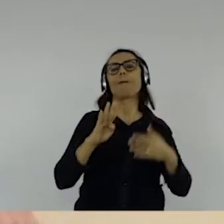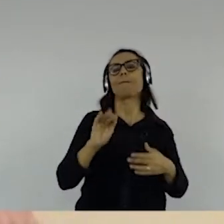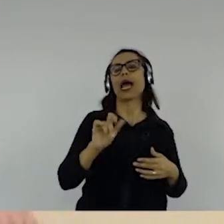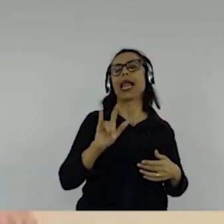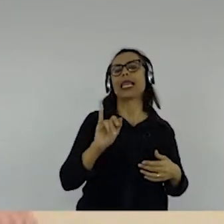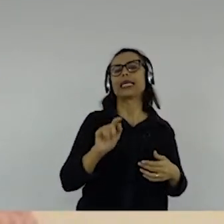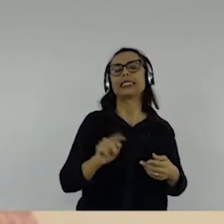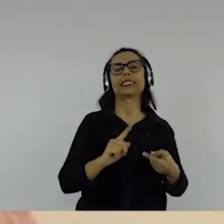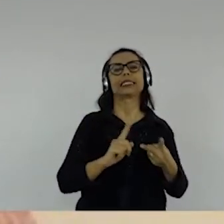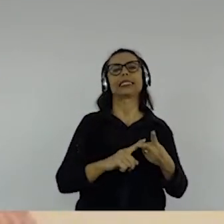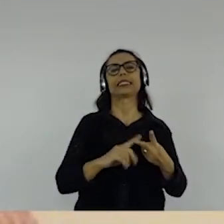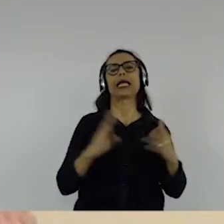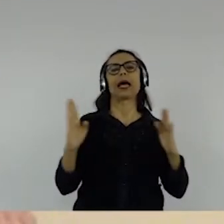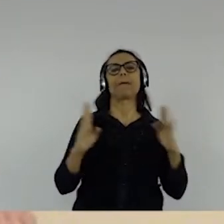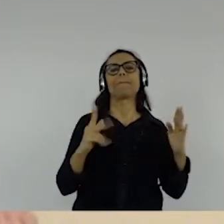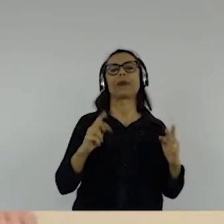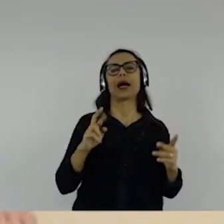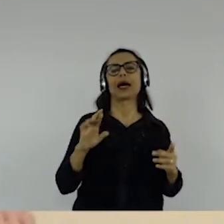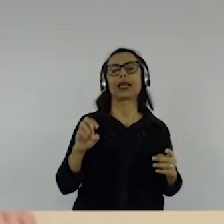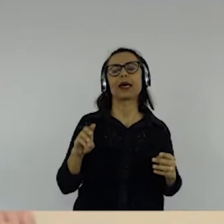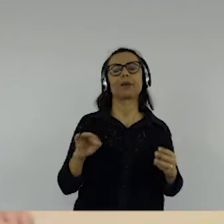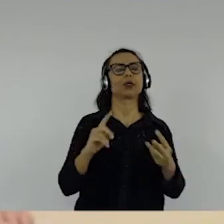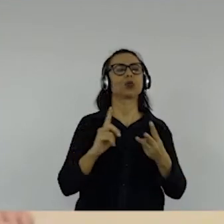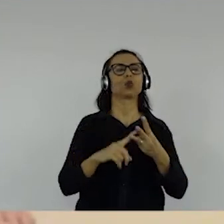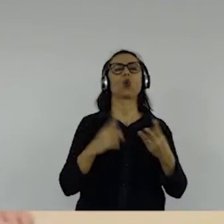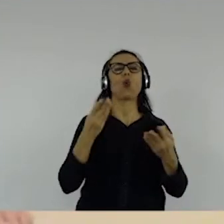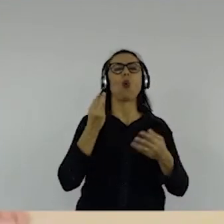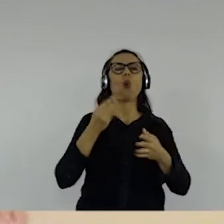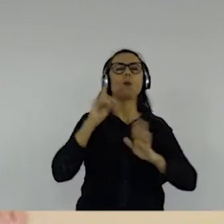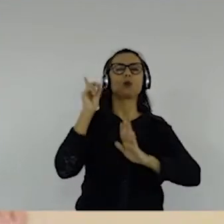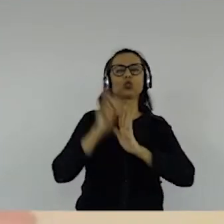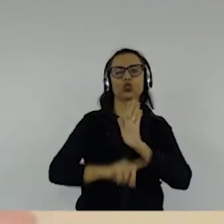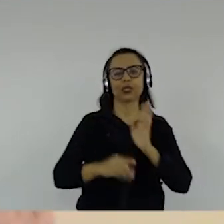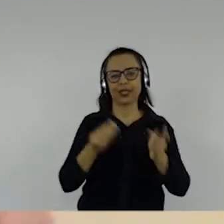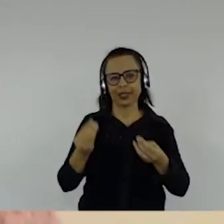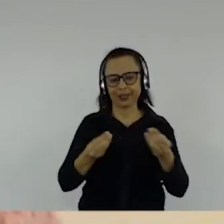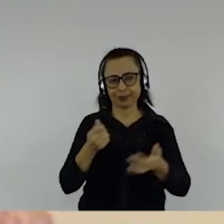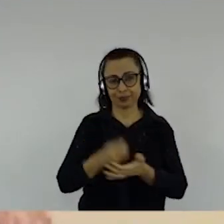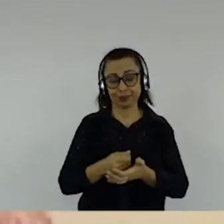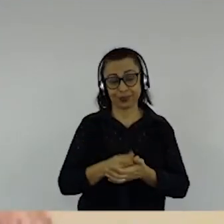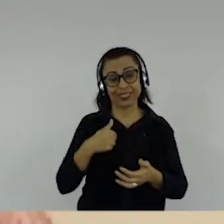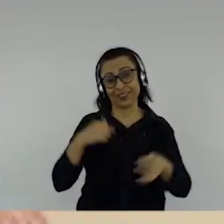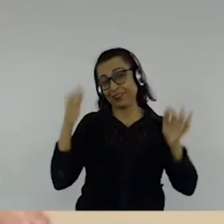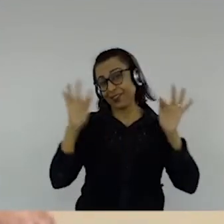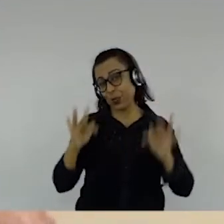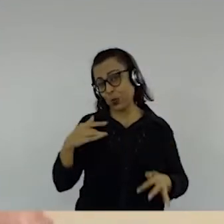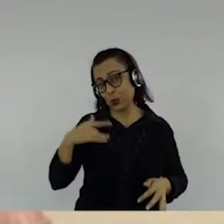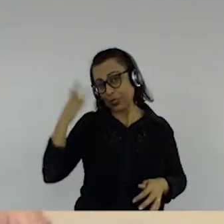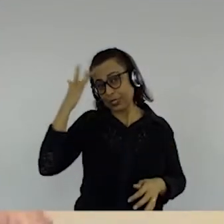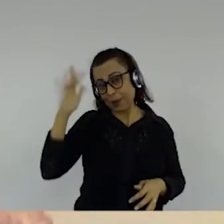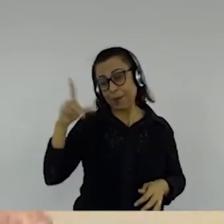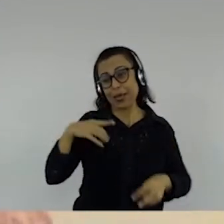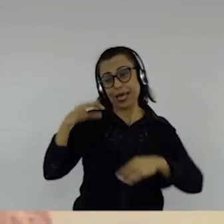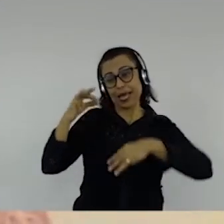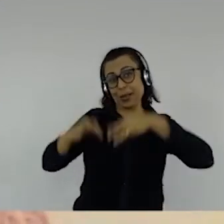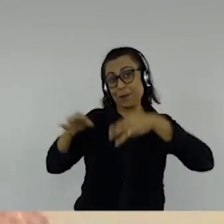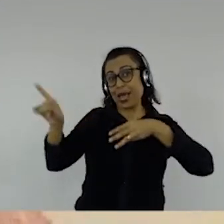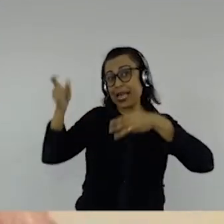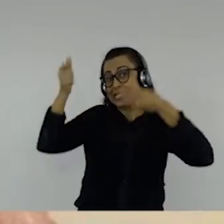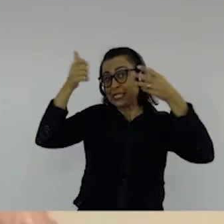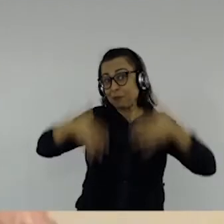sobre parâmetros para o exercício desse direito. Eu fiquei até feliz, eu não sabia, mas como o ministro